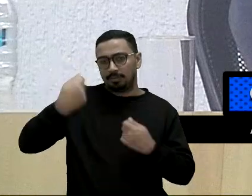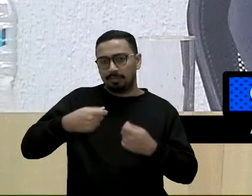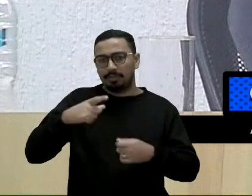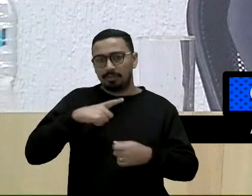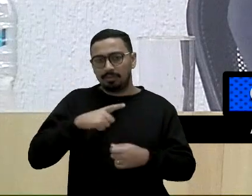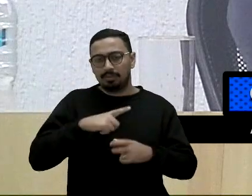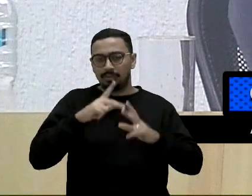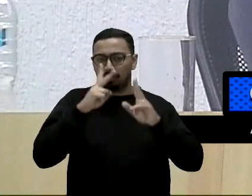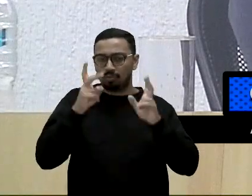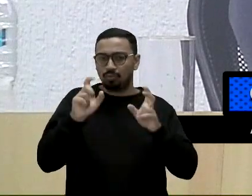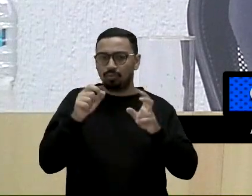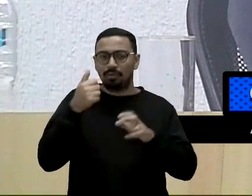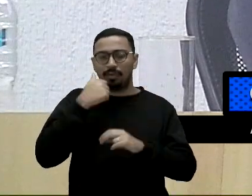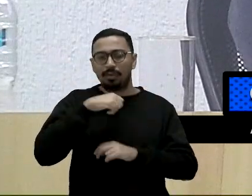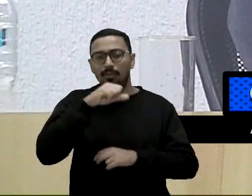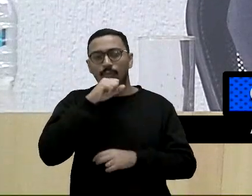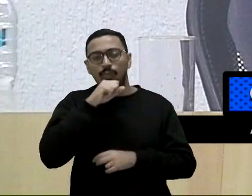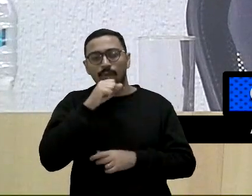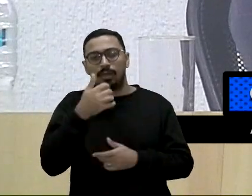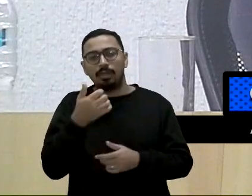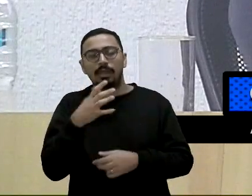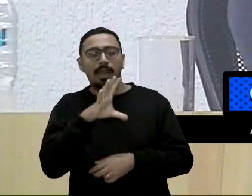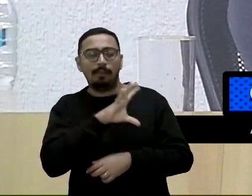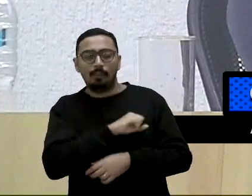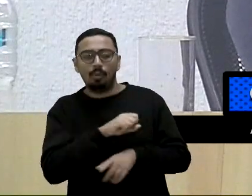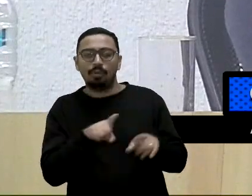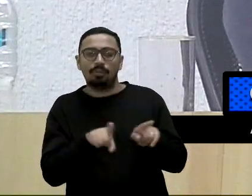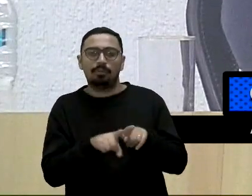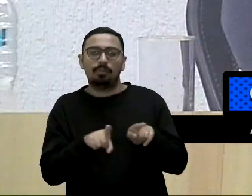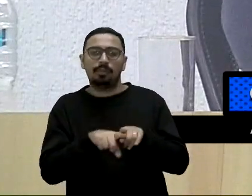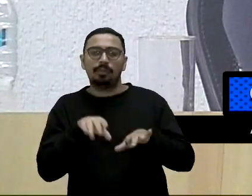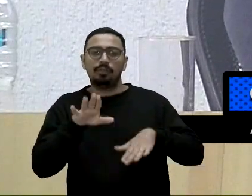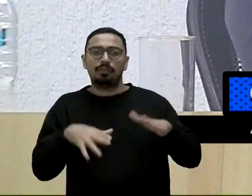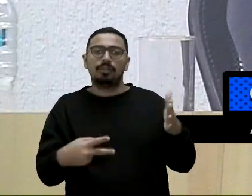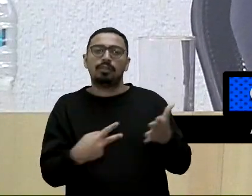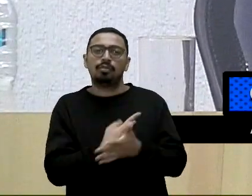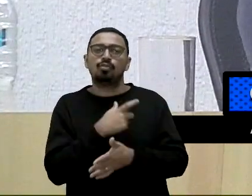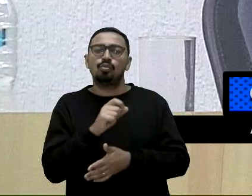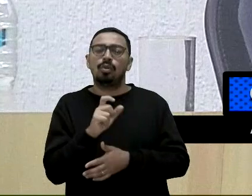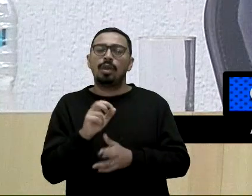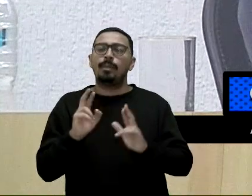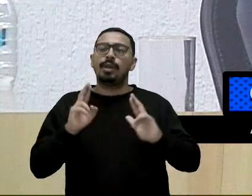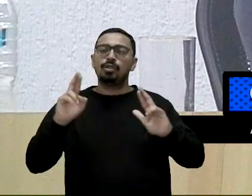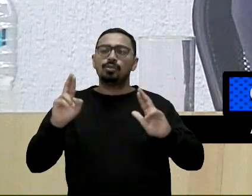abordar, sobre amor materno, sobre... Porque isso às vezes também cria uma expectativa